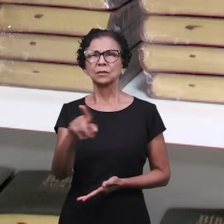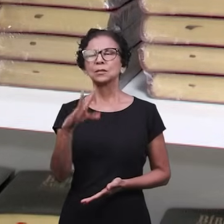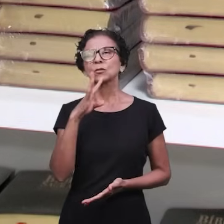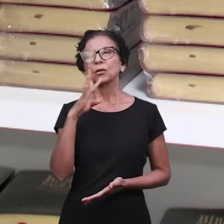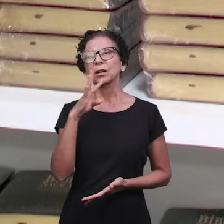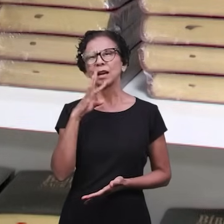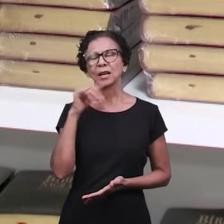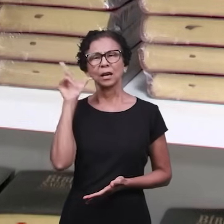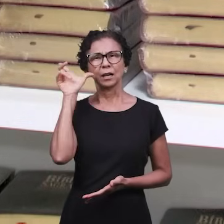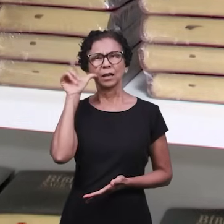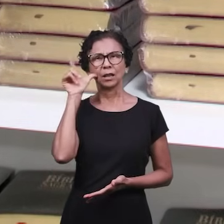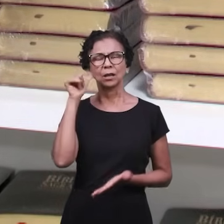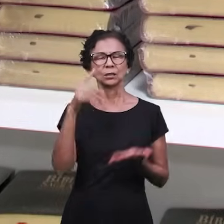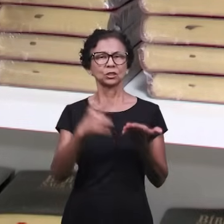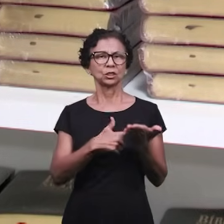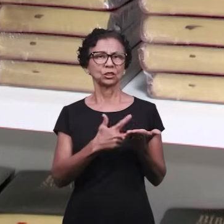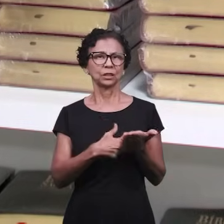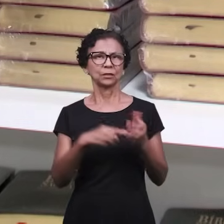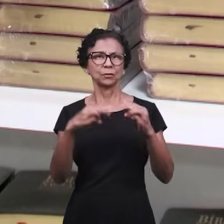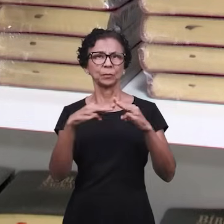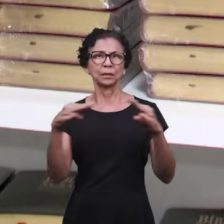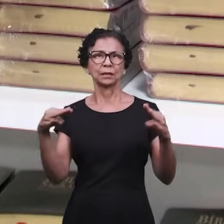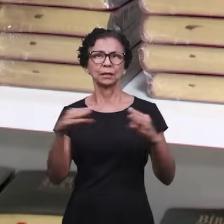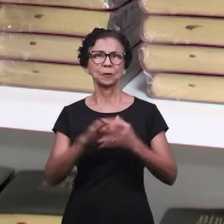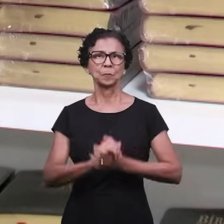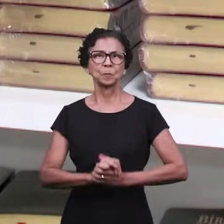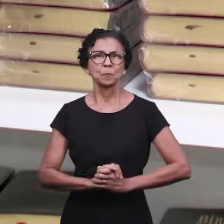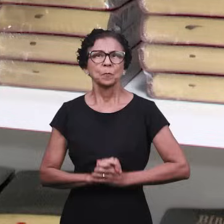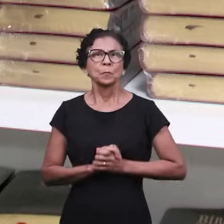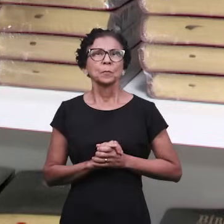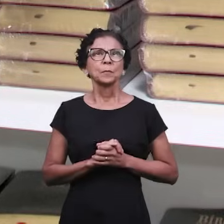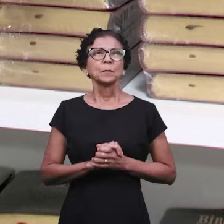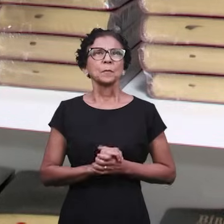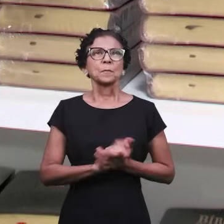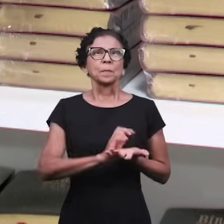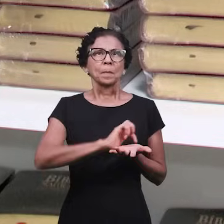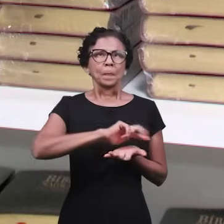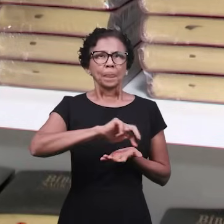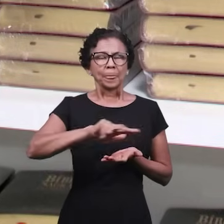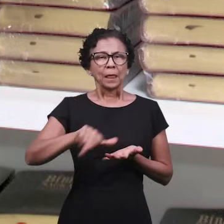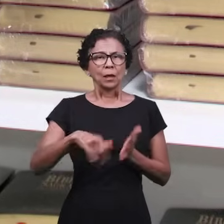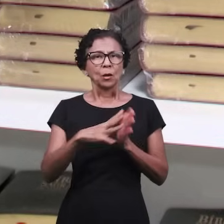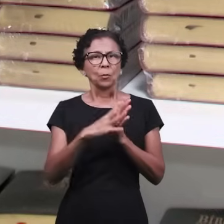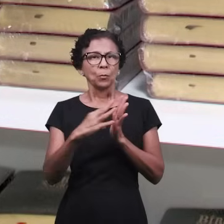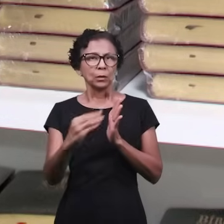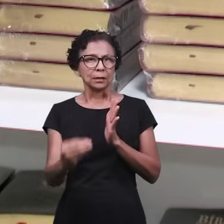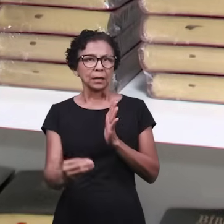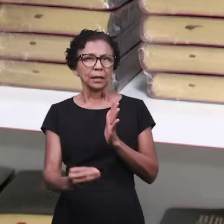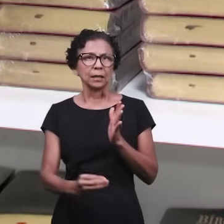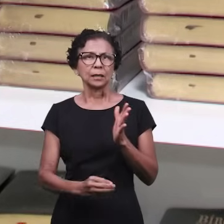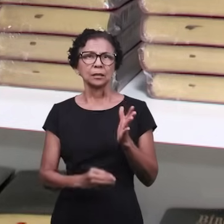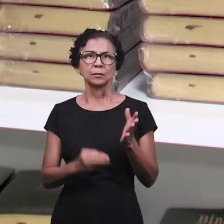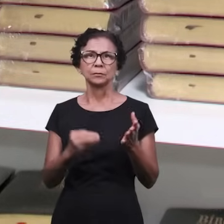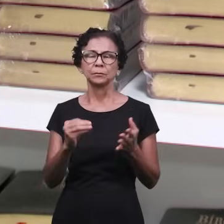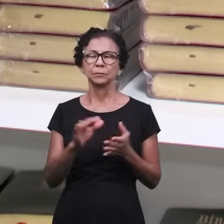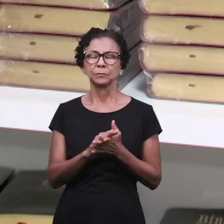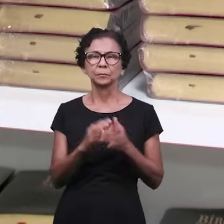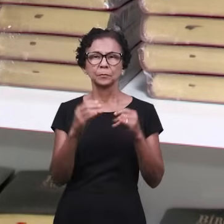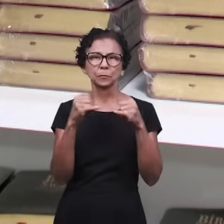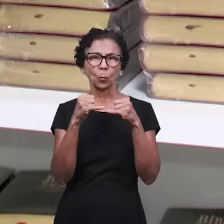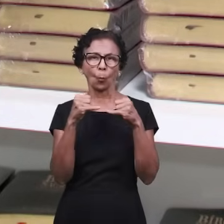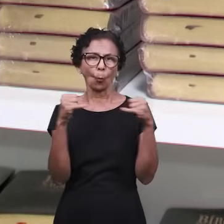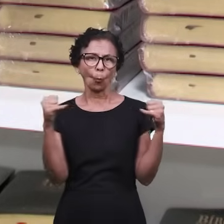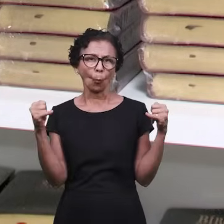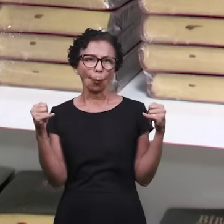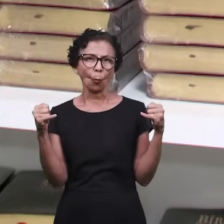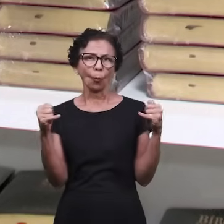no Manaim? Hoje, em especial, nós vamos falar sobre as nossas Bíblias. Nós temos vários modelos de Bíblia. Bíblia Slim, que é uma Bíblia